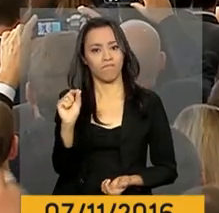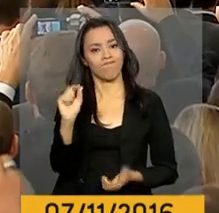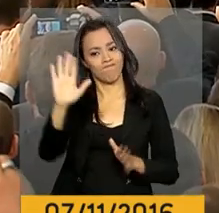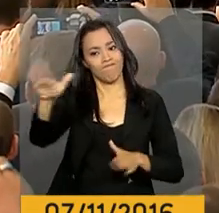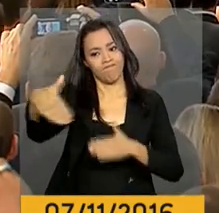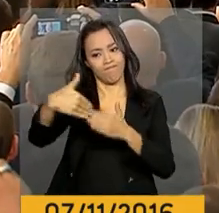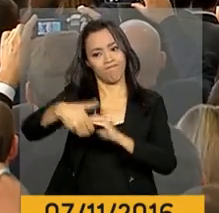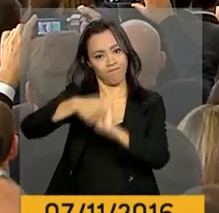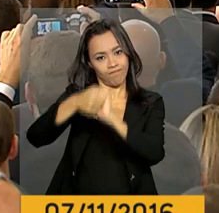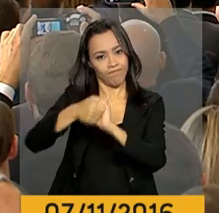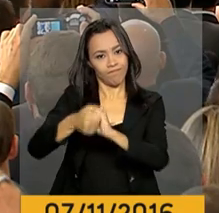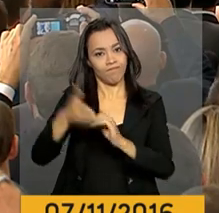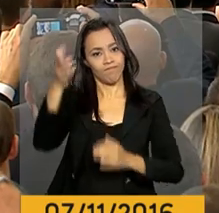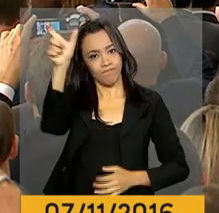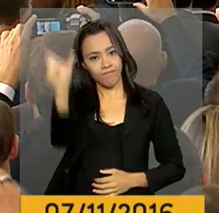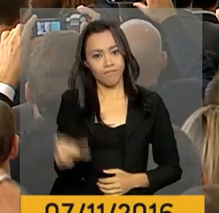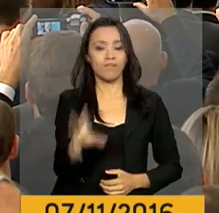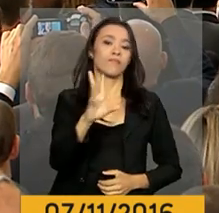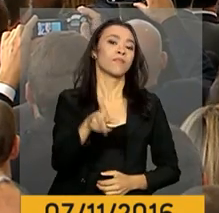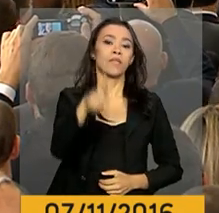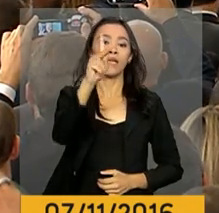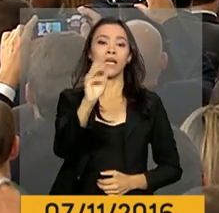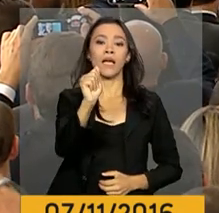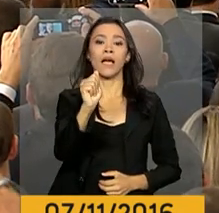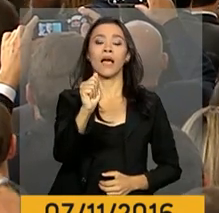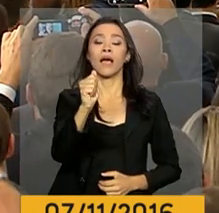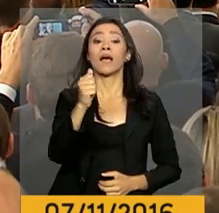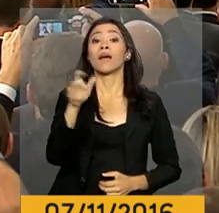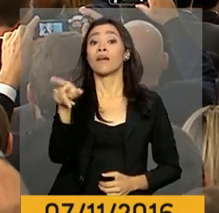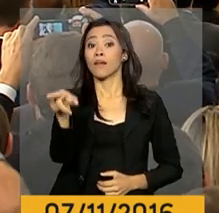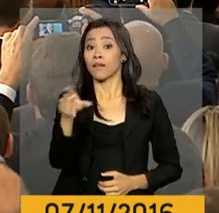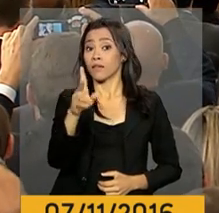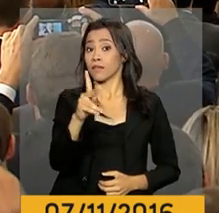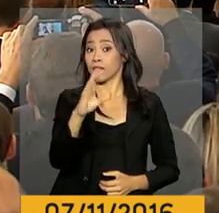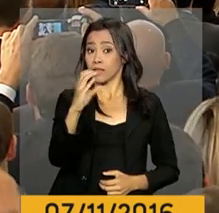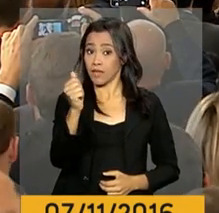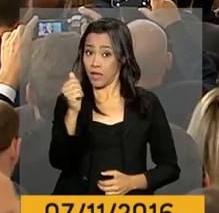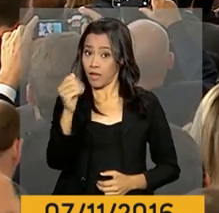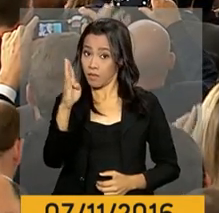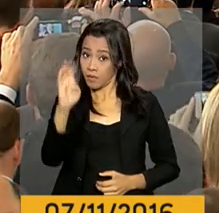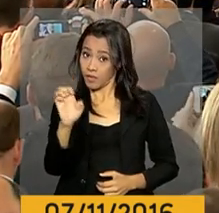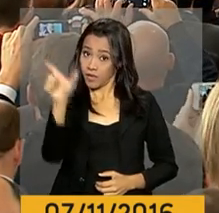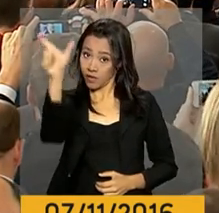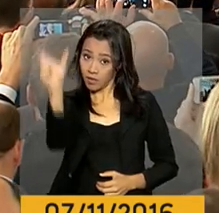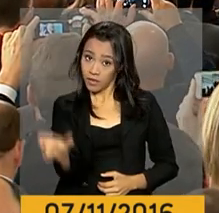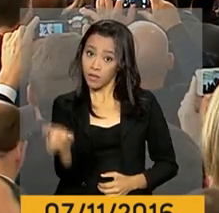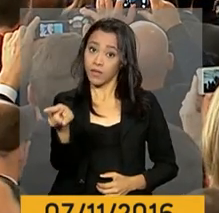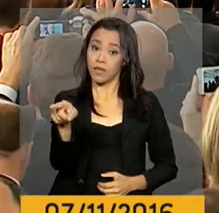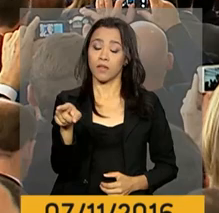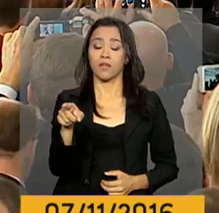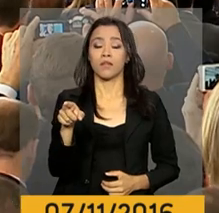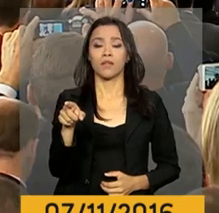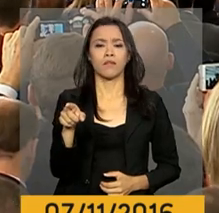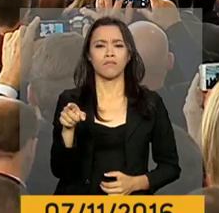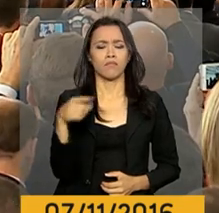cumprimentar o Gilberto Kassab, porque, na verdade, ao longo desse